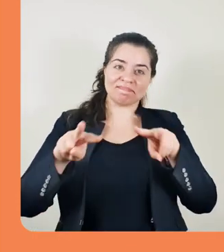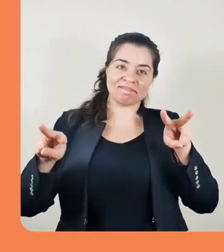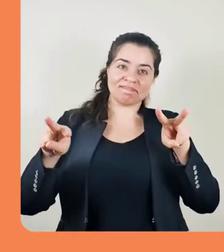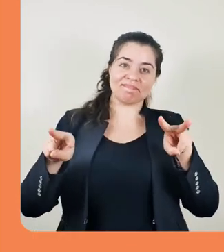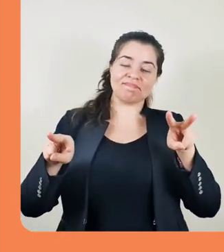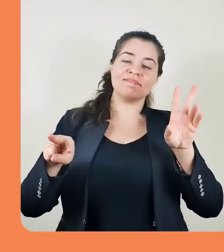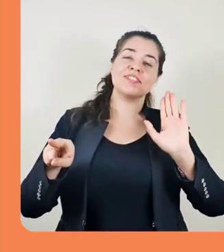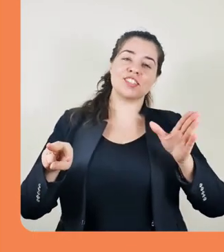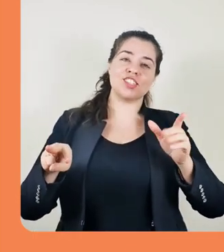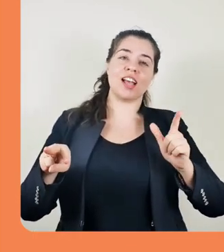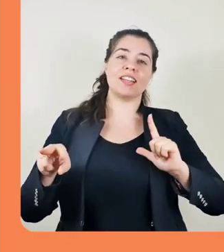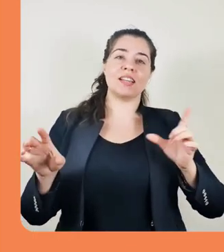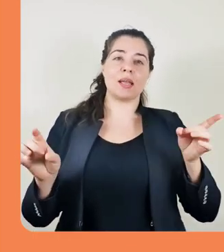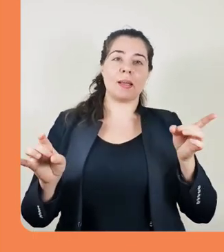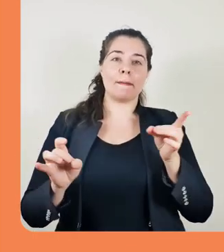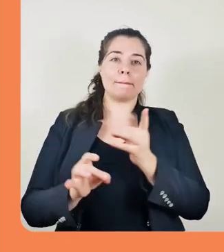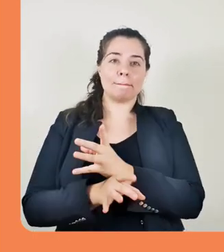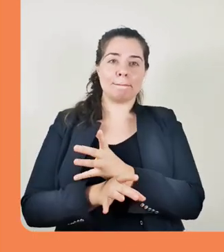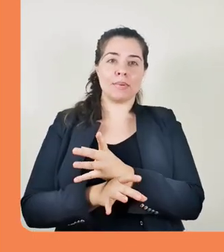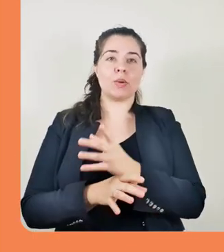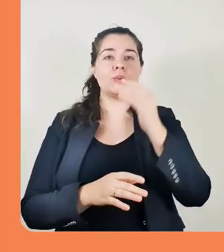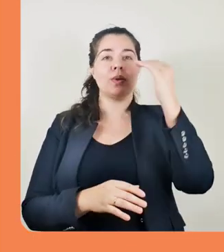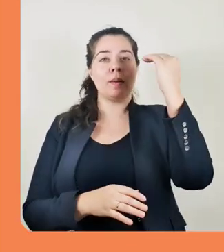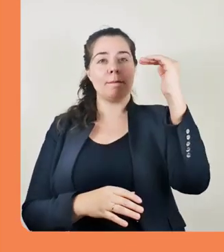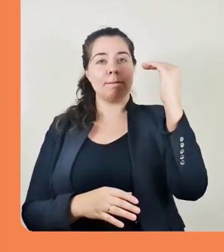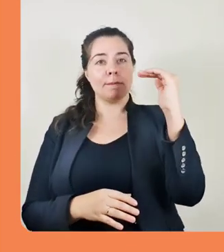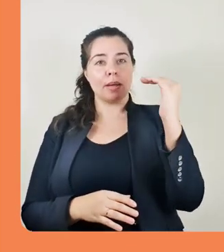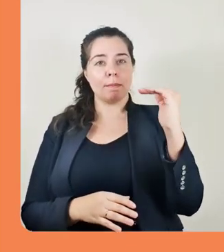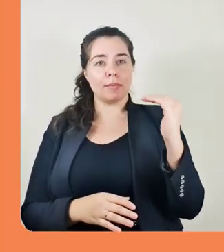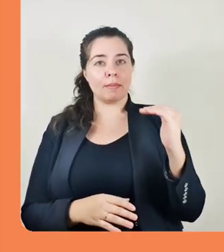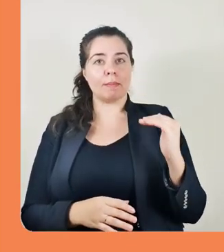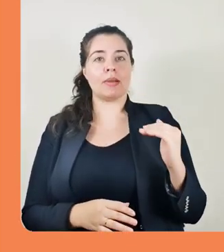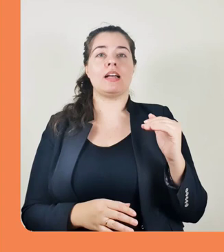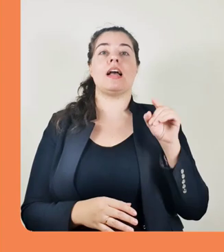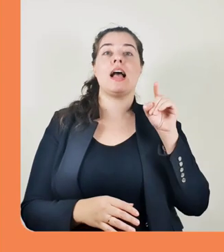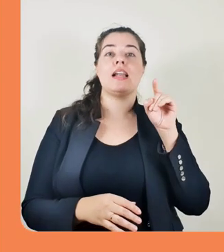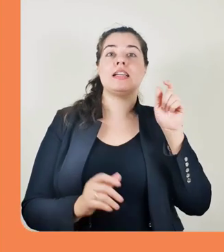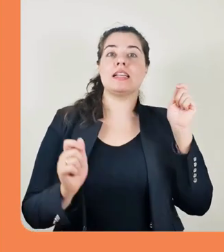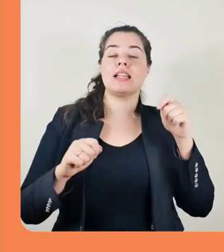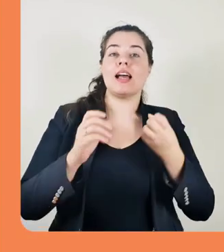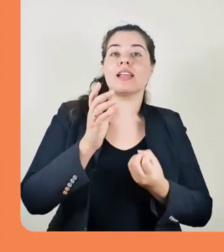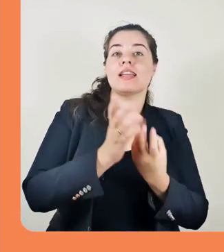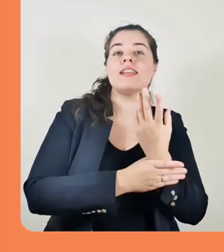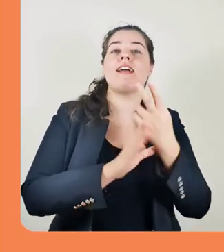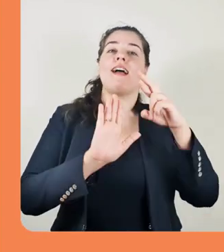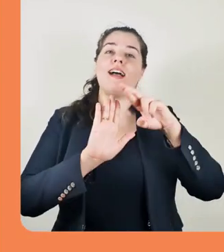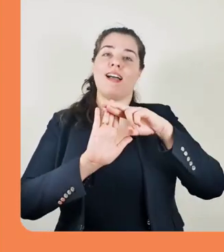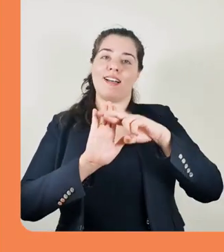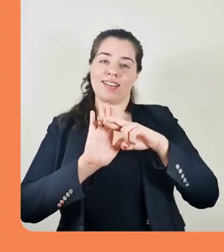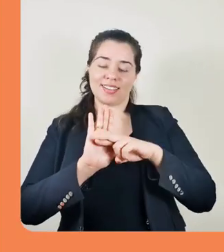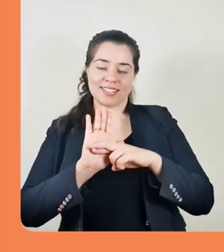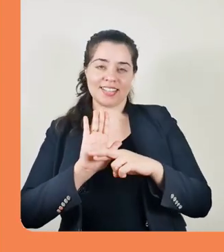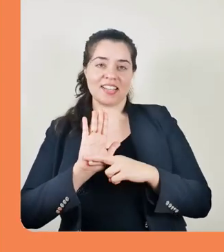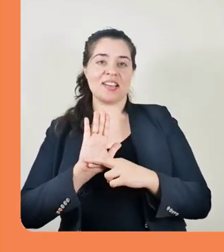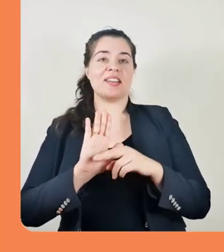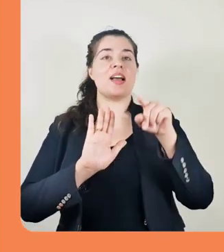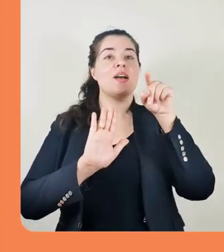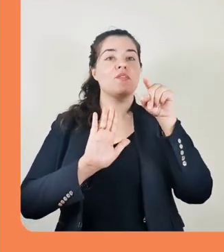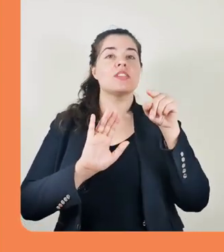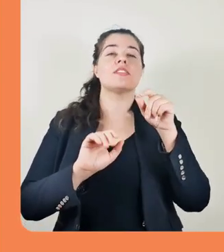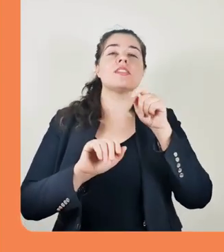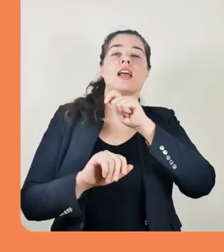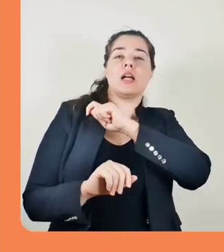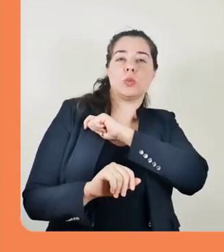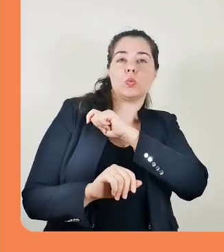mudanças e já tem agora a opção né a pro possibilidade de criar